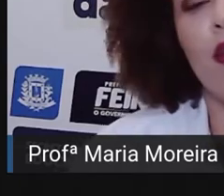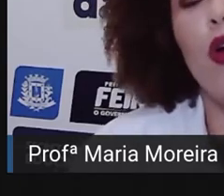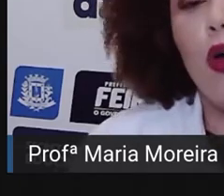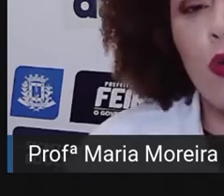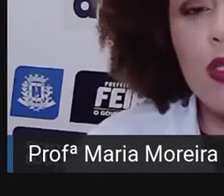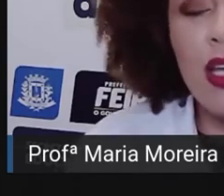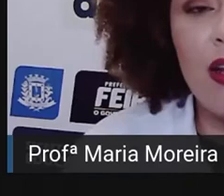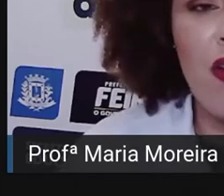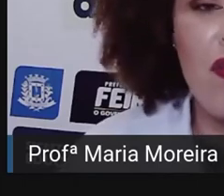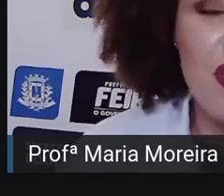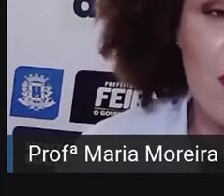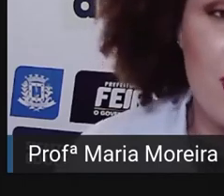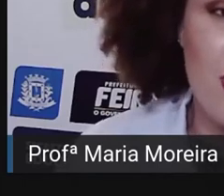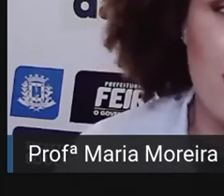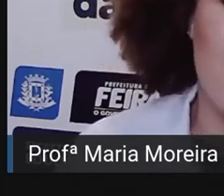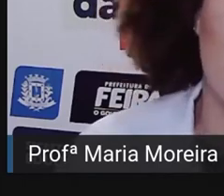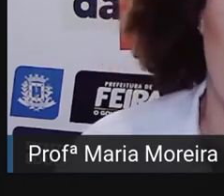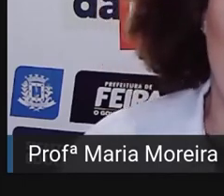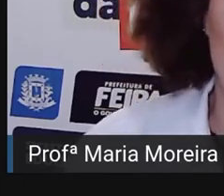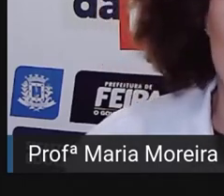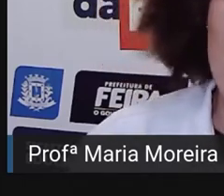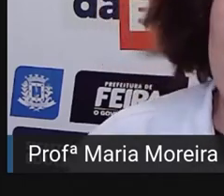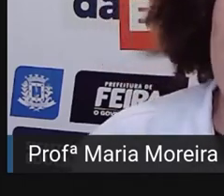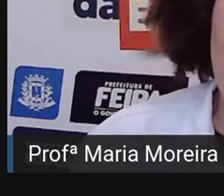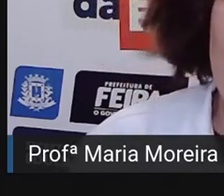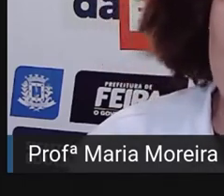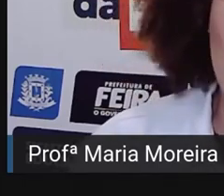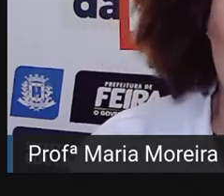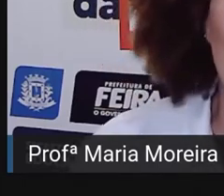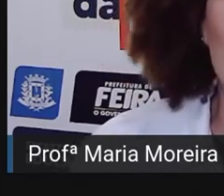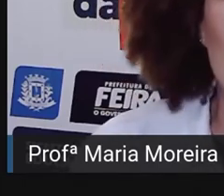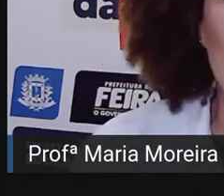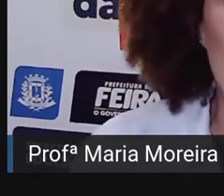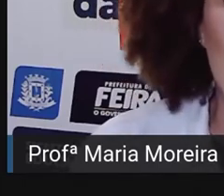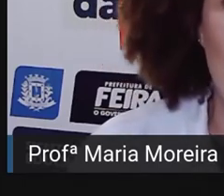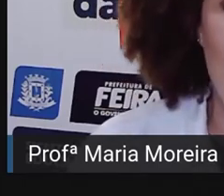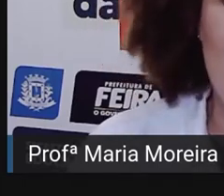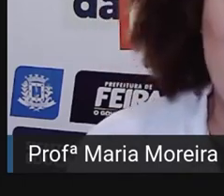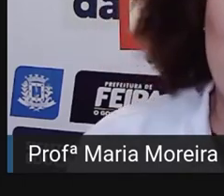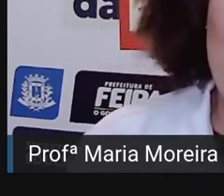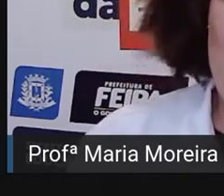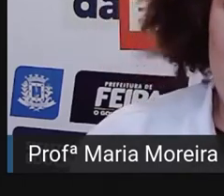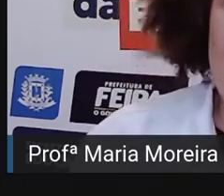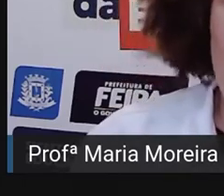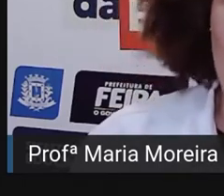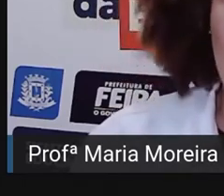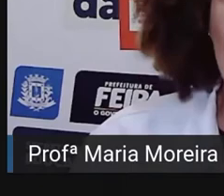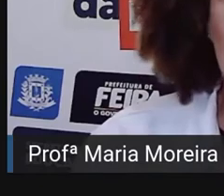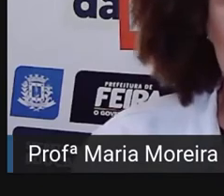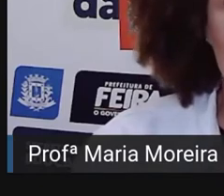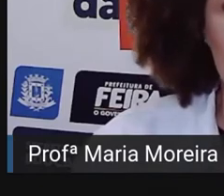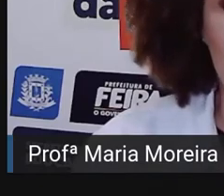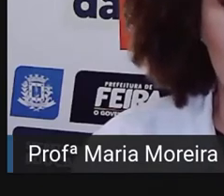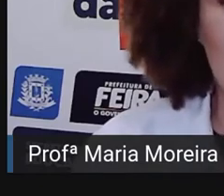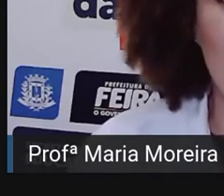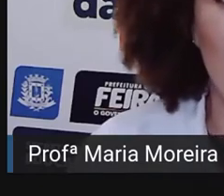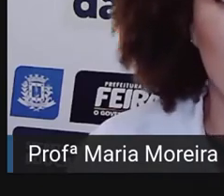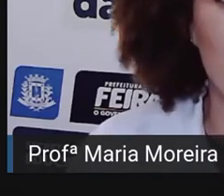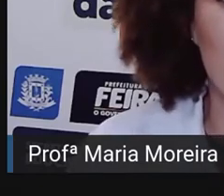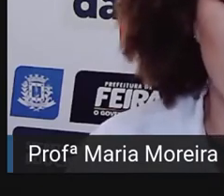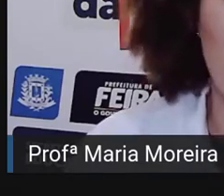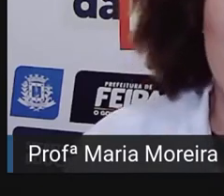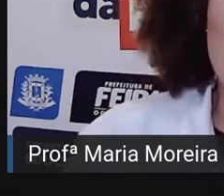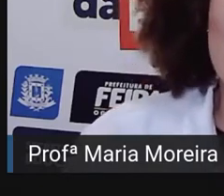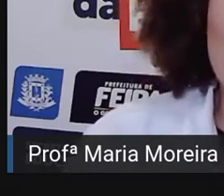hidratado conseguiram vai fazer um lanchinho rapidinho porque meus aula já vai começar e hoje aqui na